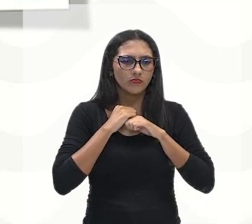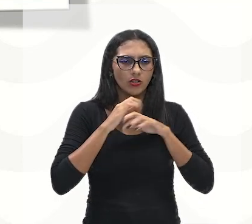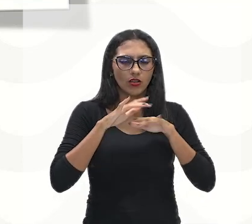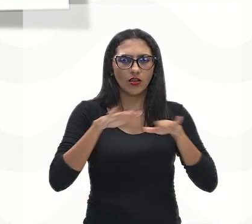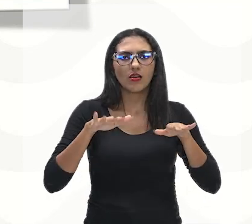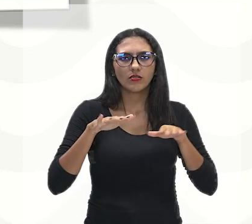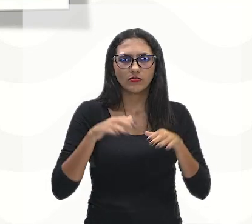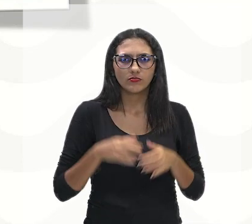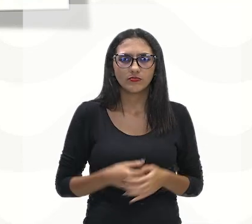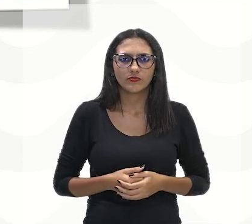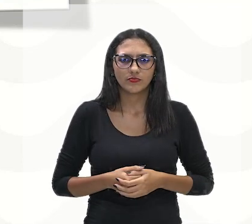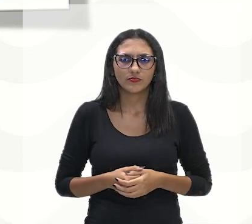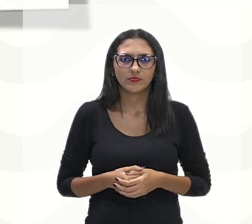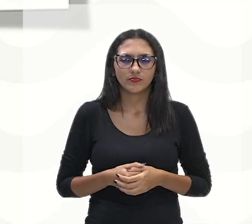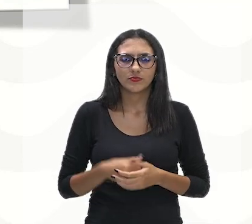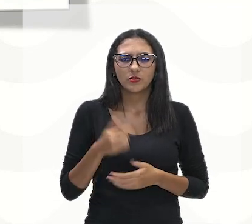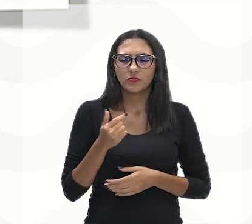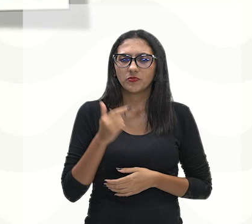ver a próxima.